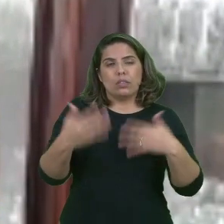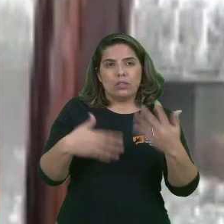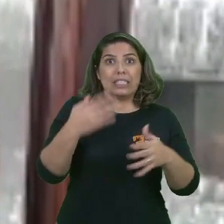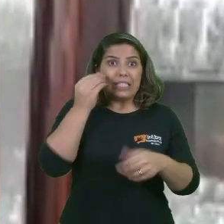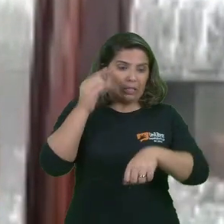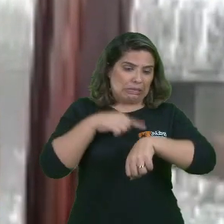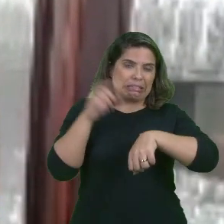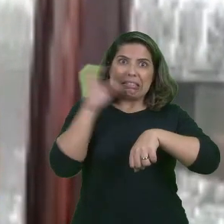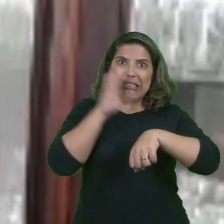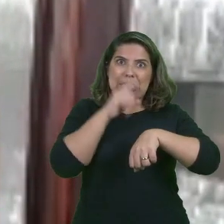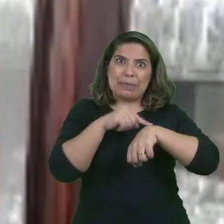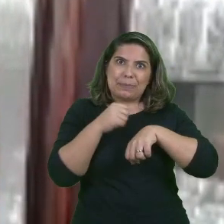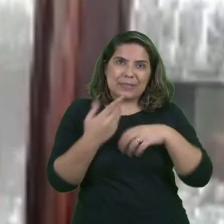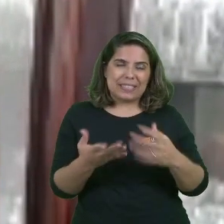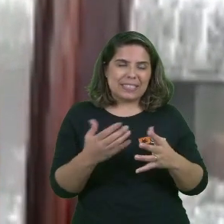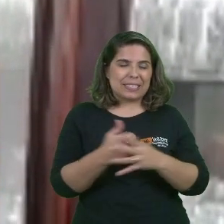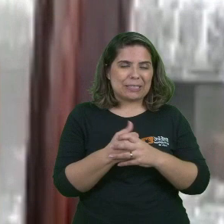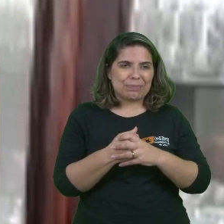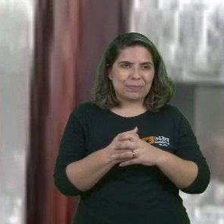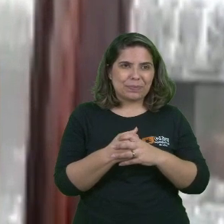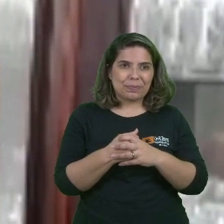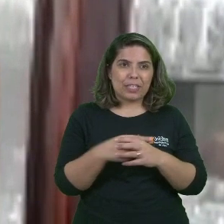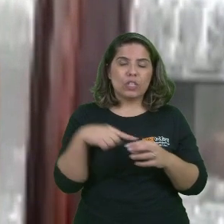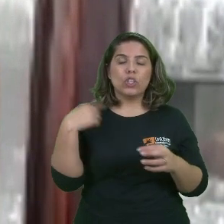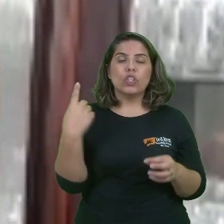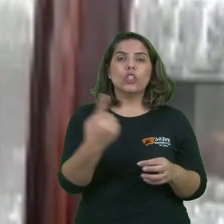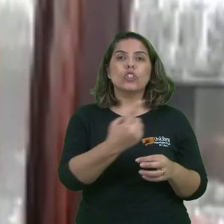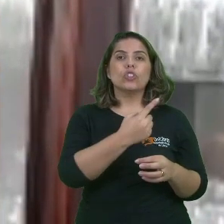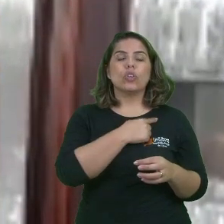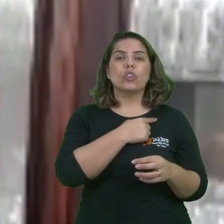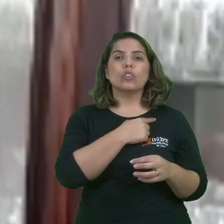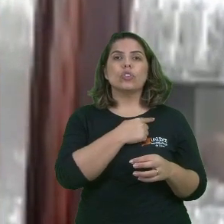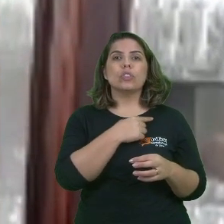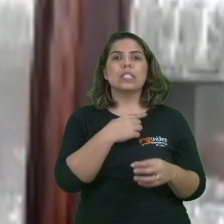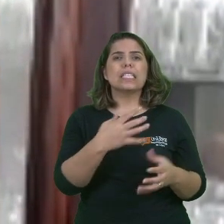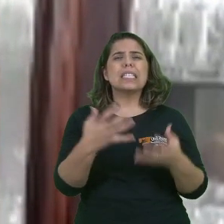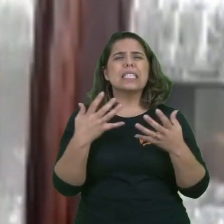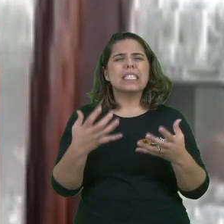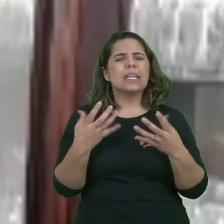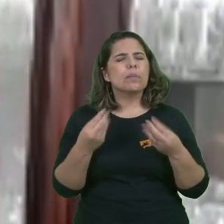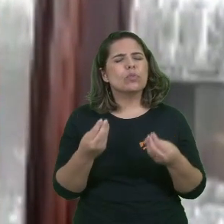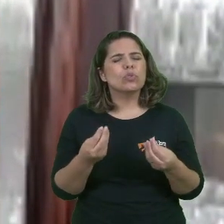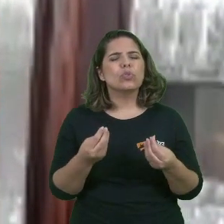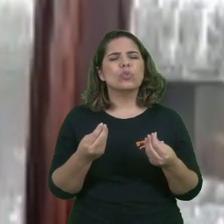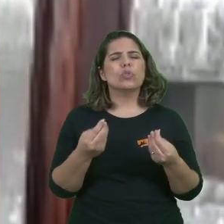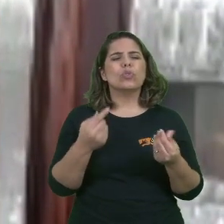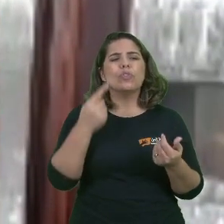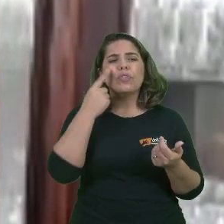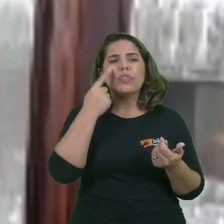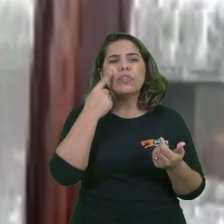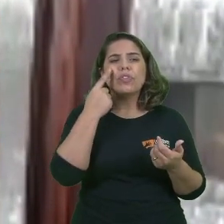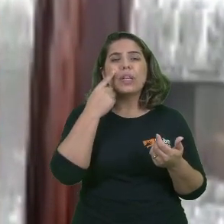pouco com medo do tempo mas eu queria muito ver gente que estamos ouvindo